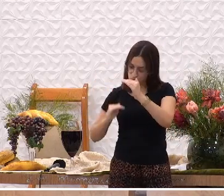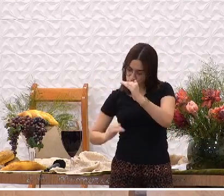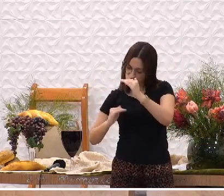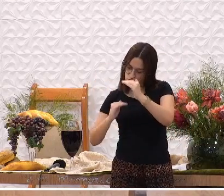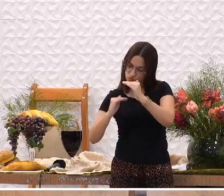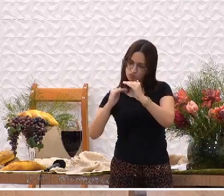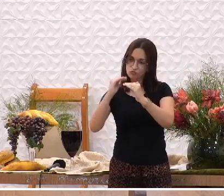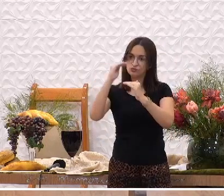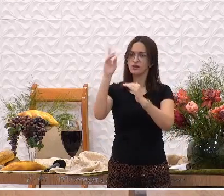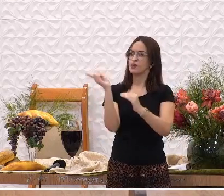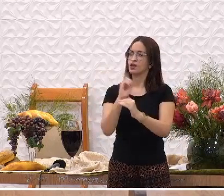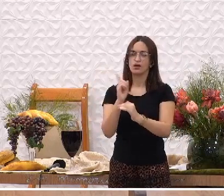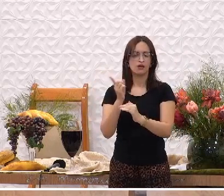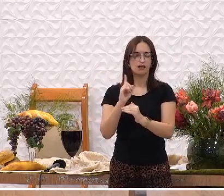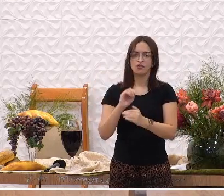modelo episcopal.